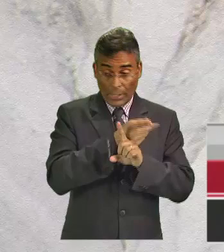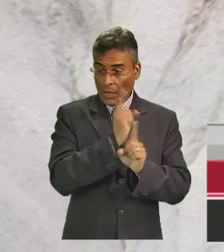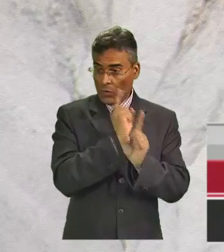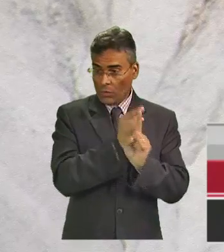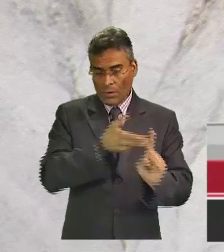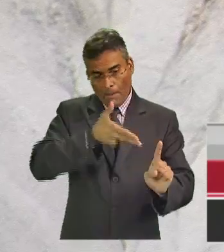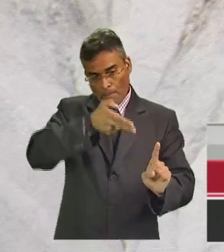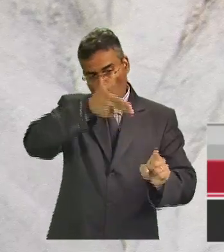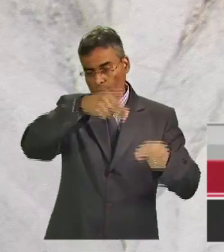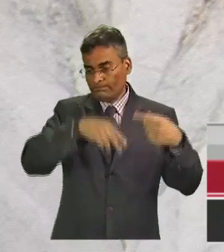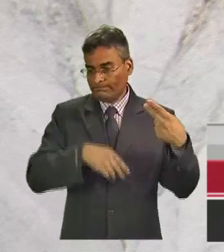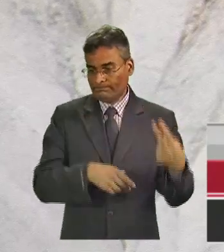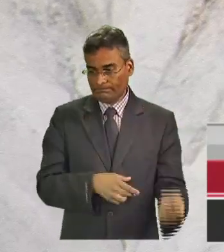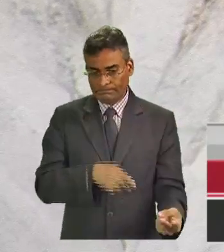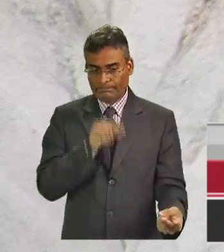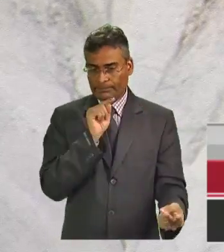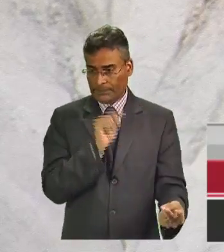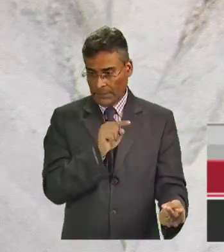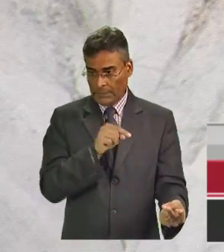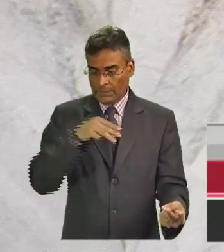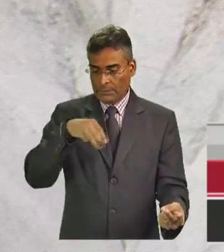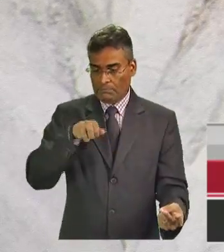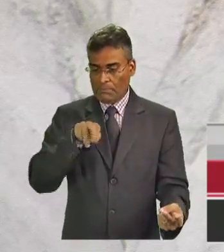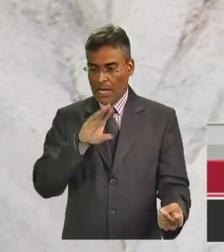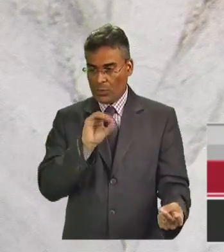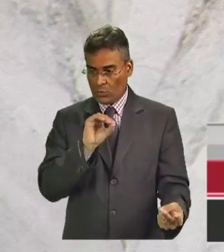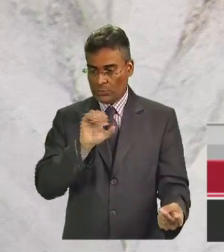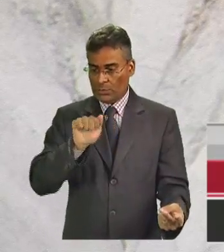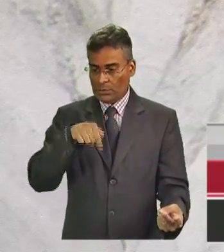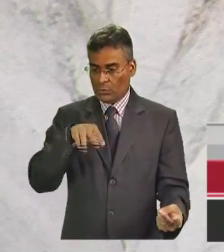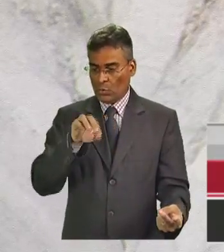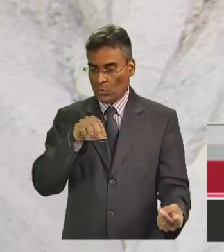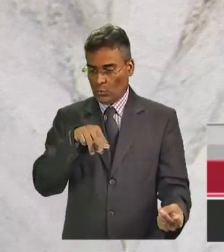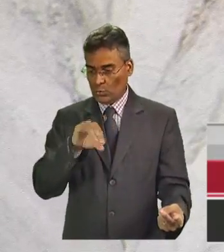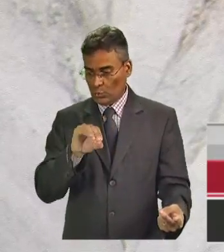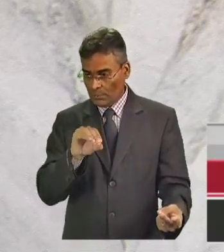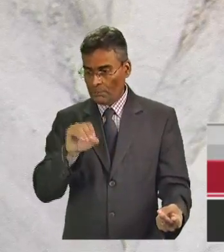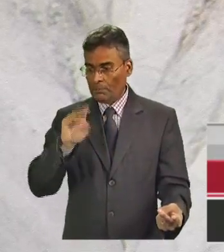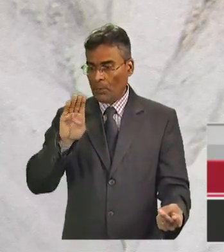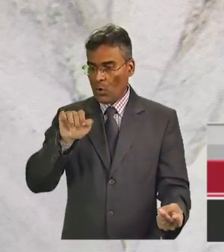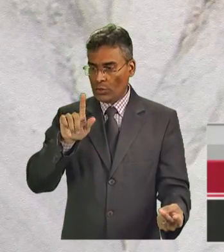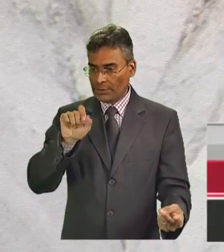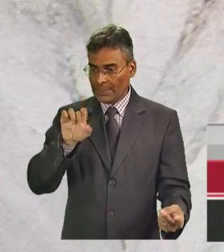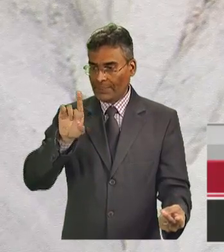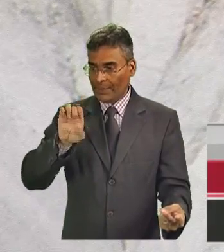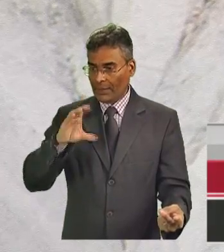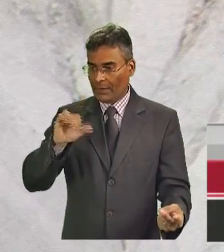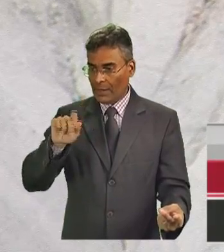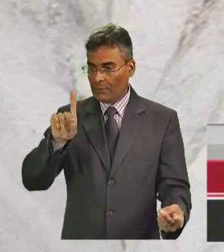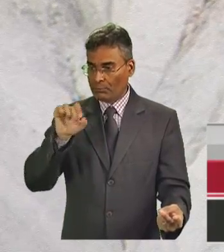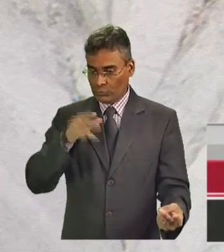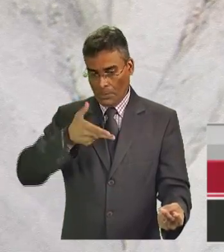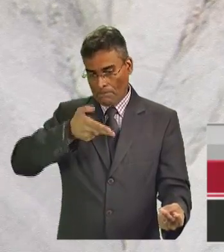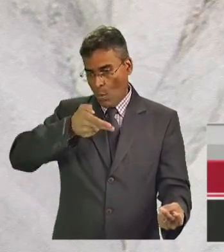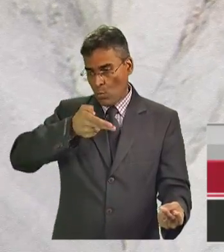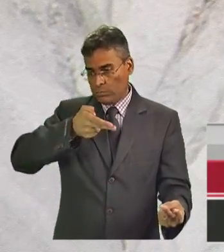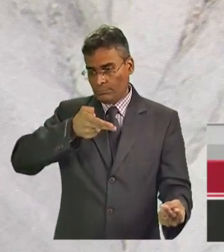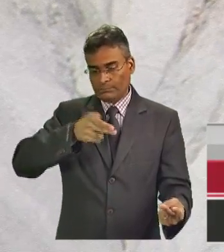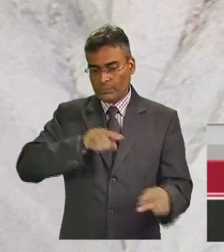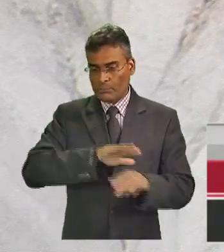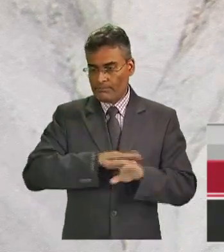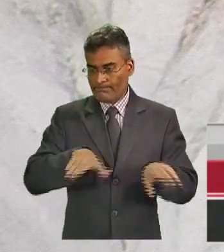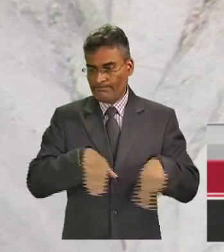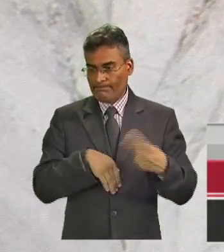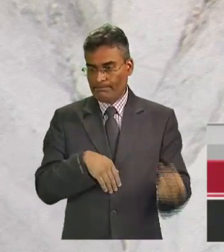forma perversa o sargento Marcos Antônio Borges de Campos com tiros, onde ele,